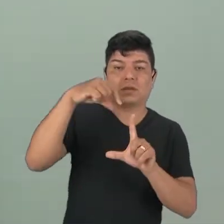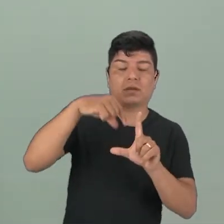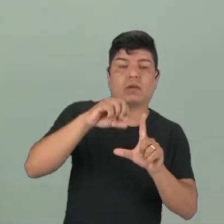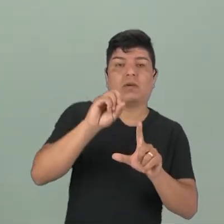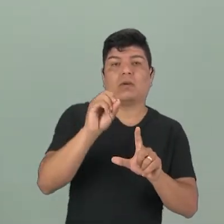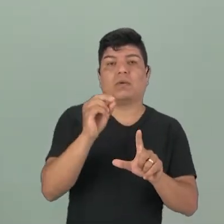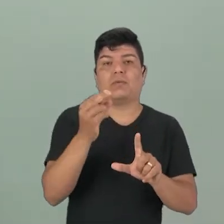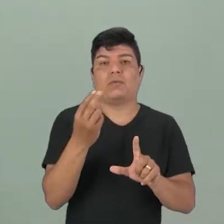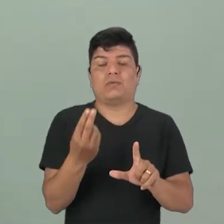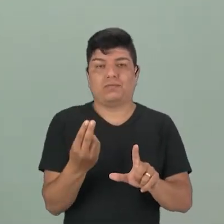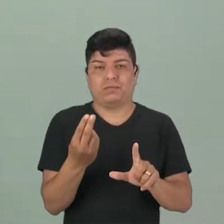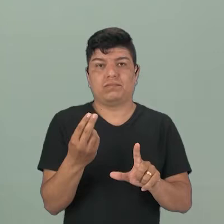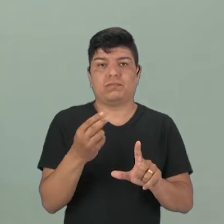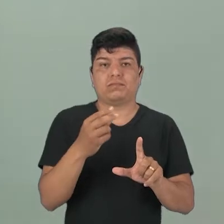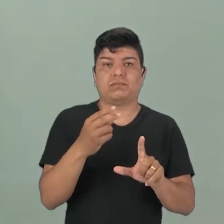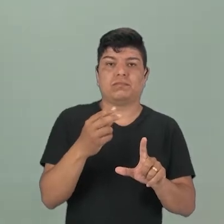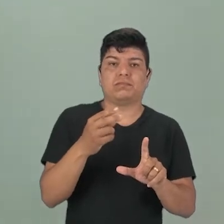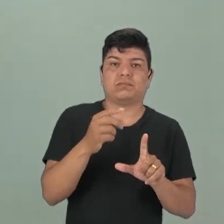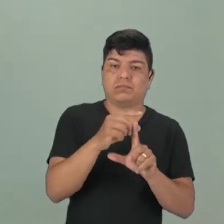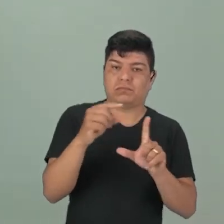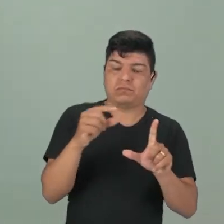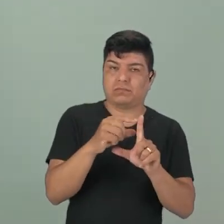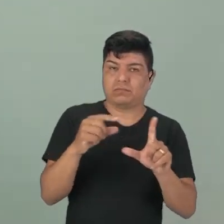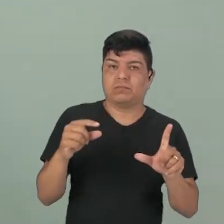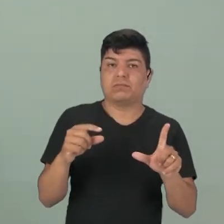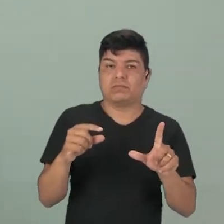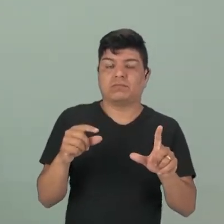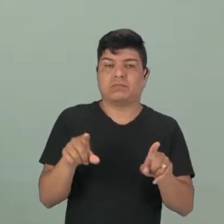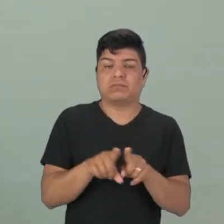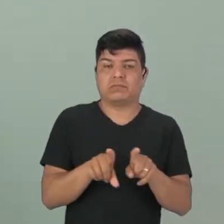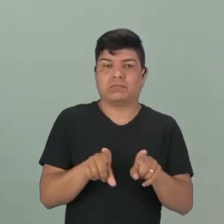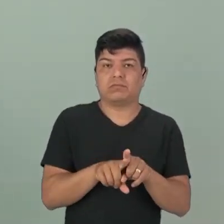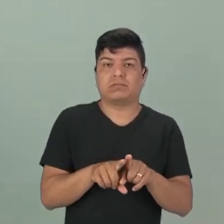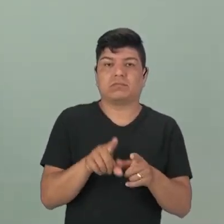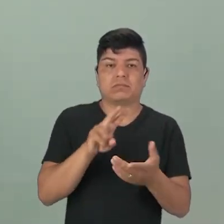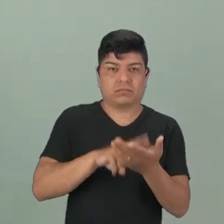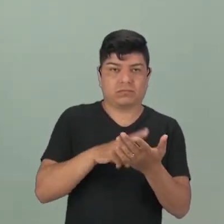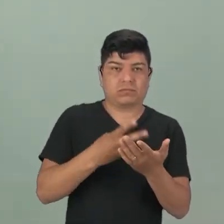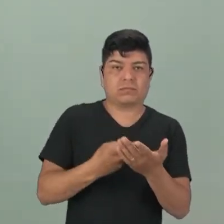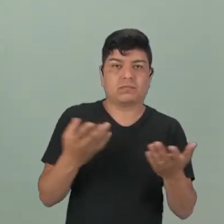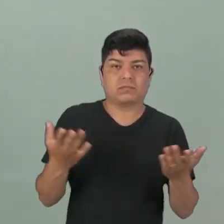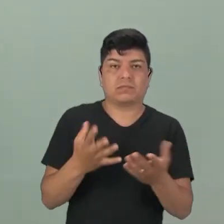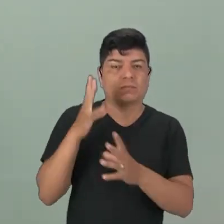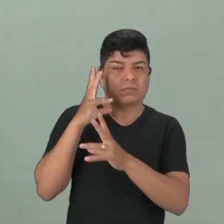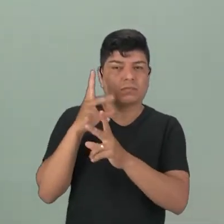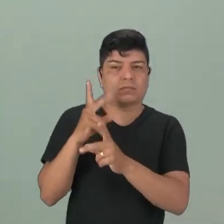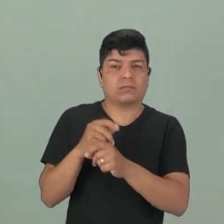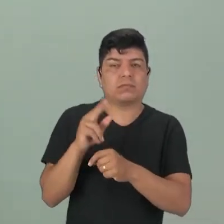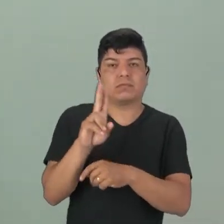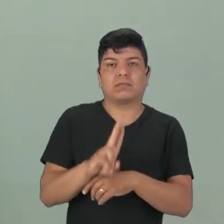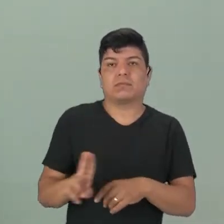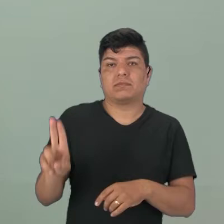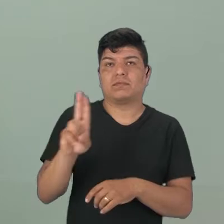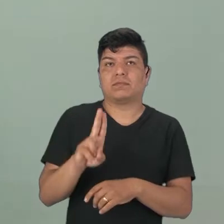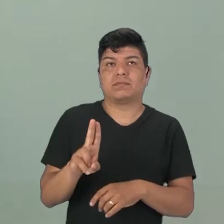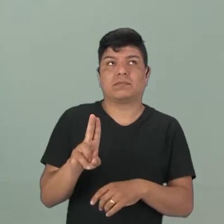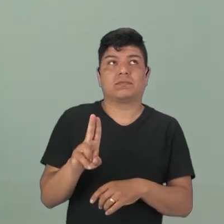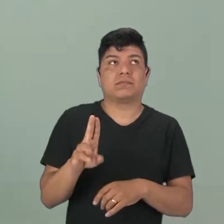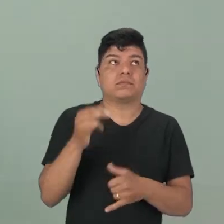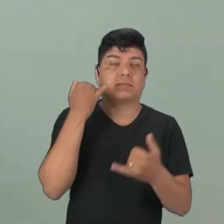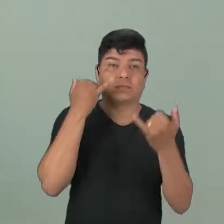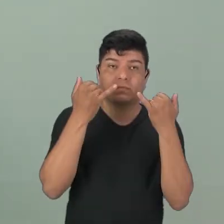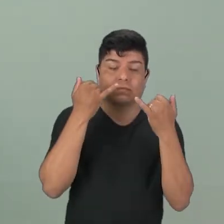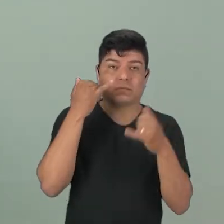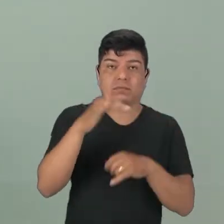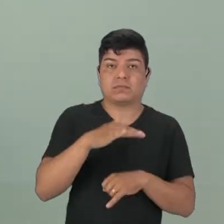ou coluna, tá? Para a gente relembrar isso, fazer essa interpretação, a gente vai usar um gráfico. Eu tirei a